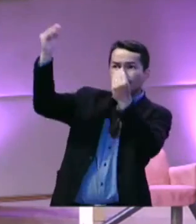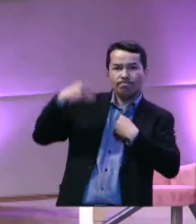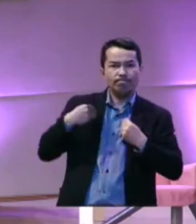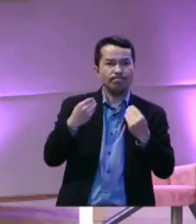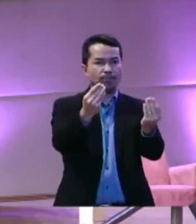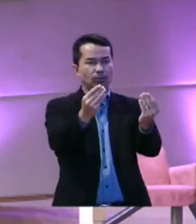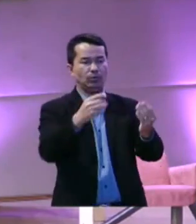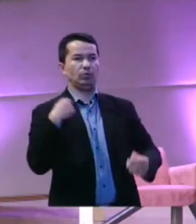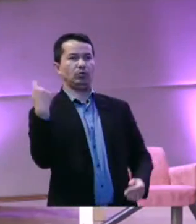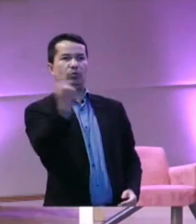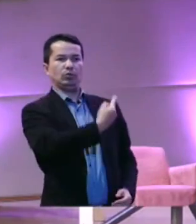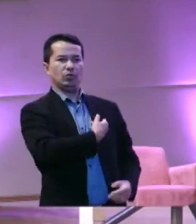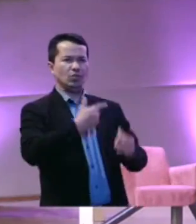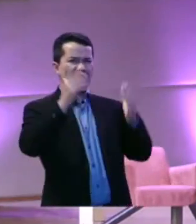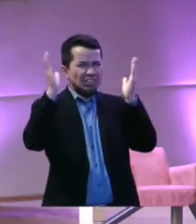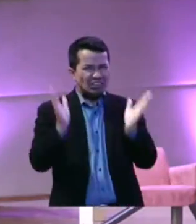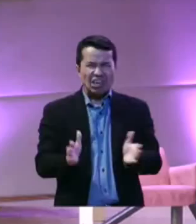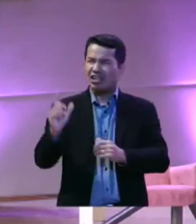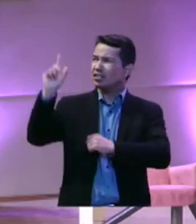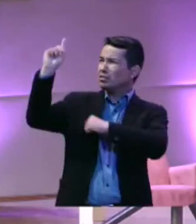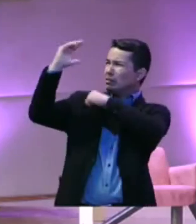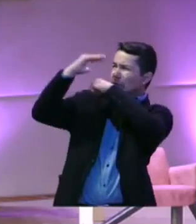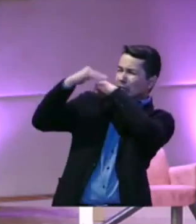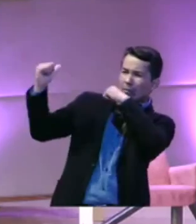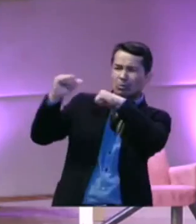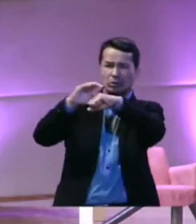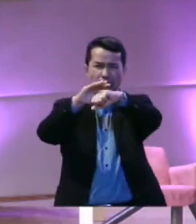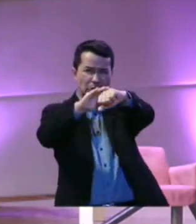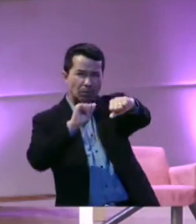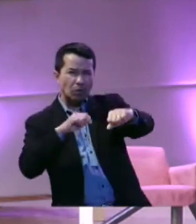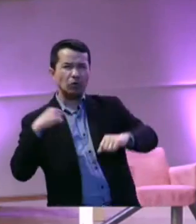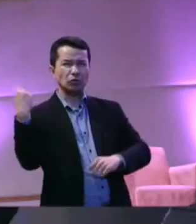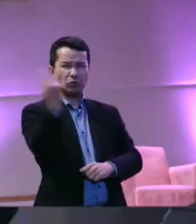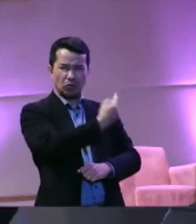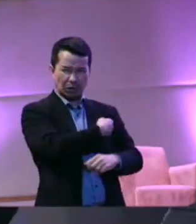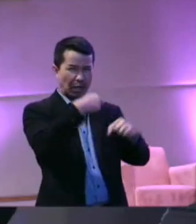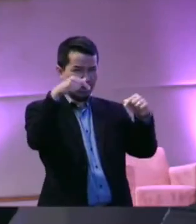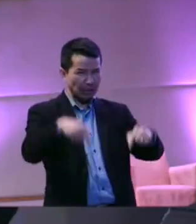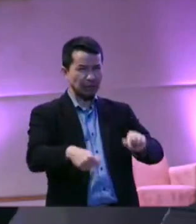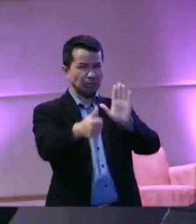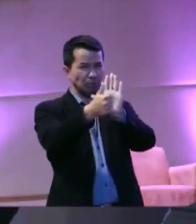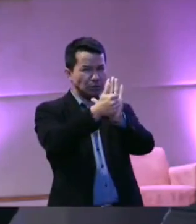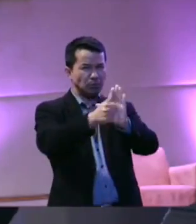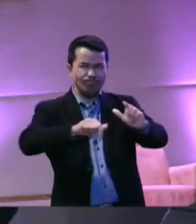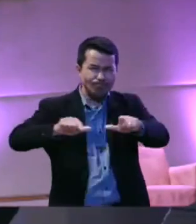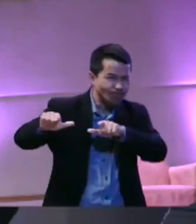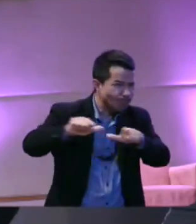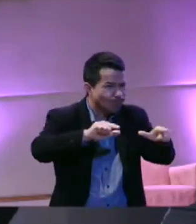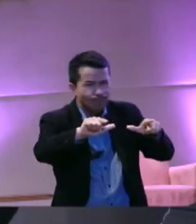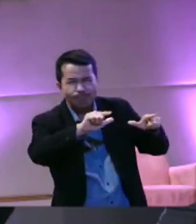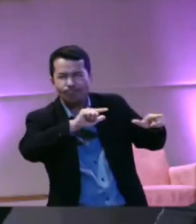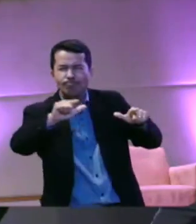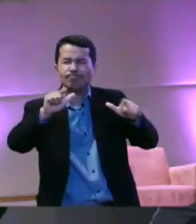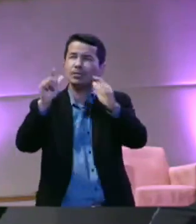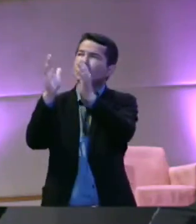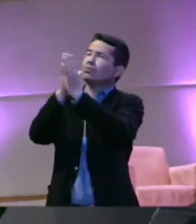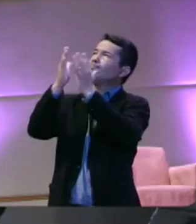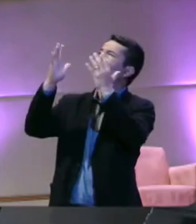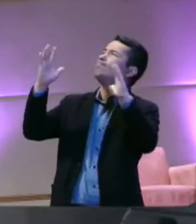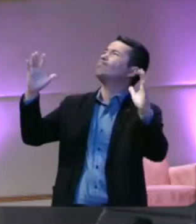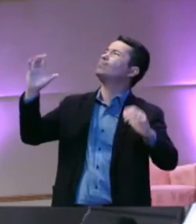chamado, tocado-nos como igreja, a nossa igreja é uma igreja ativa, glória a Deus por isso, nós entendemos